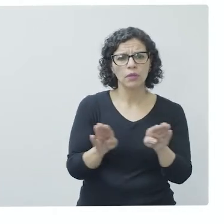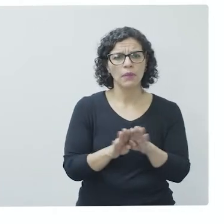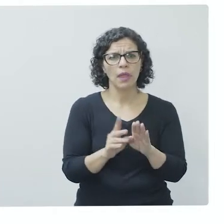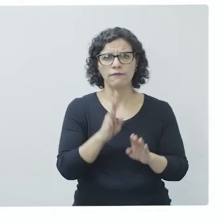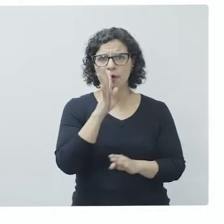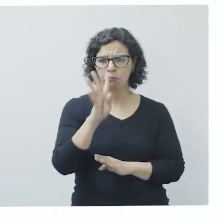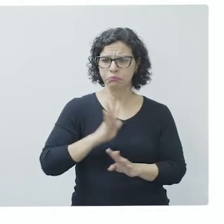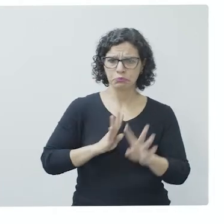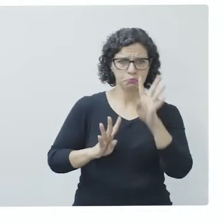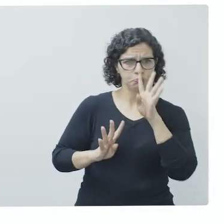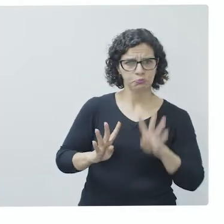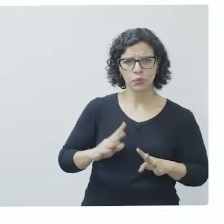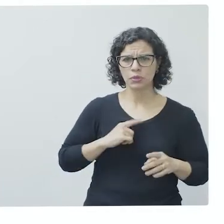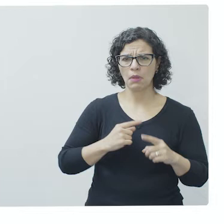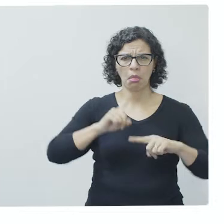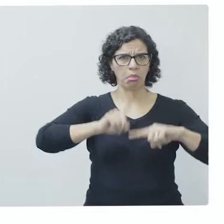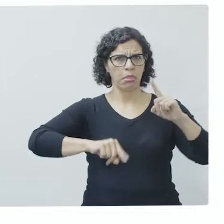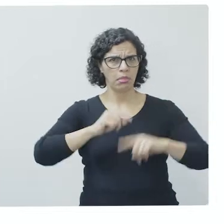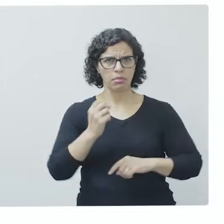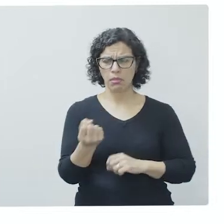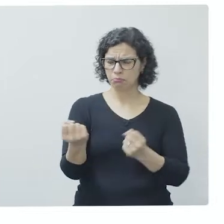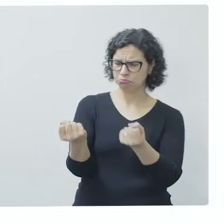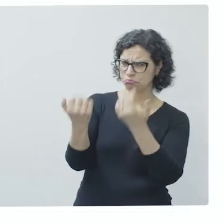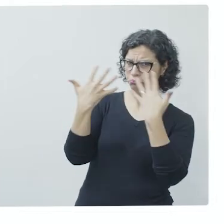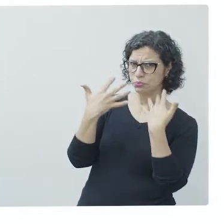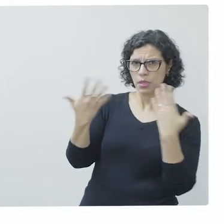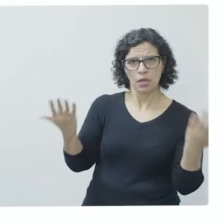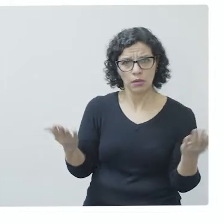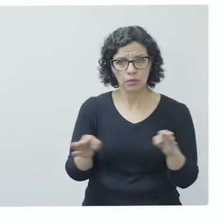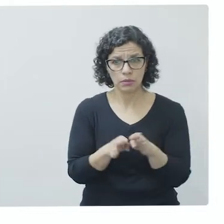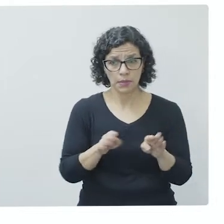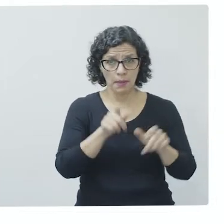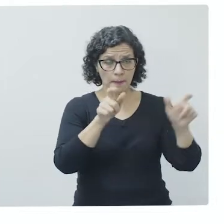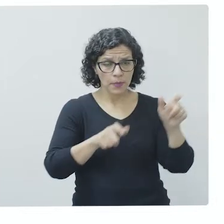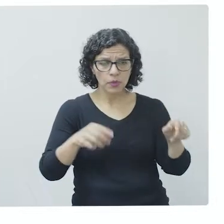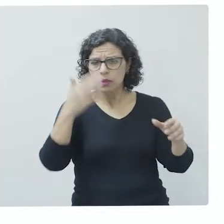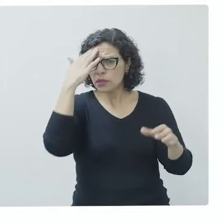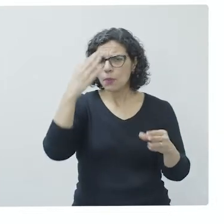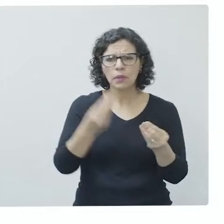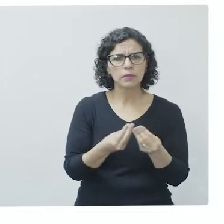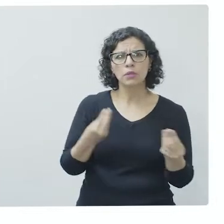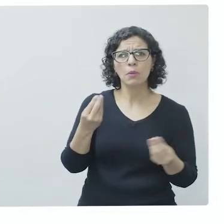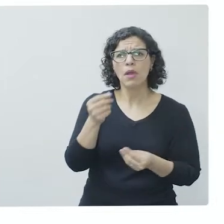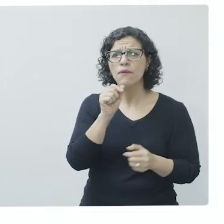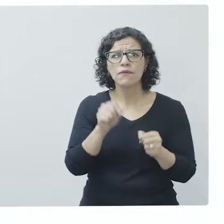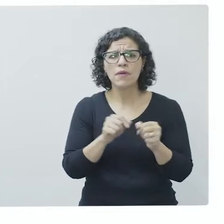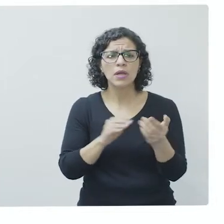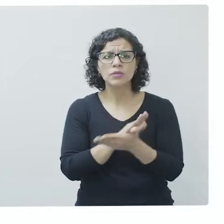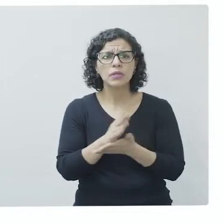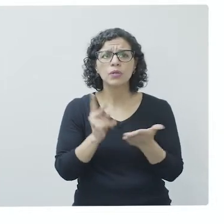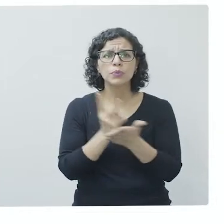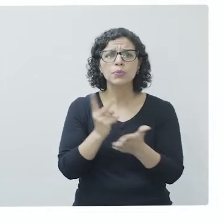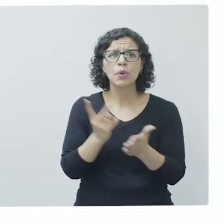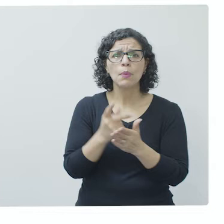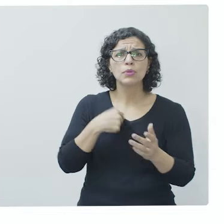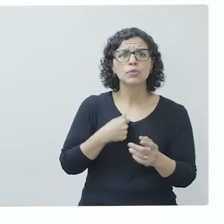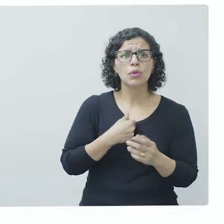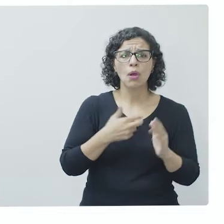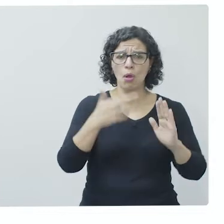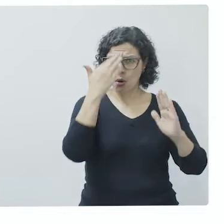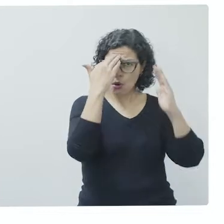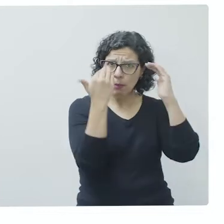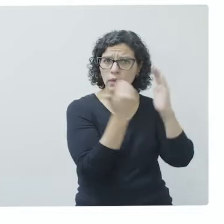mim, falam mal de mim, me xingam e amaldiçoam. Essa gente não entende que não faço mais do que cumprir